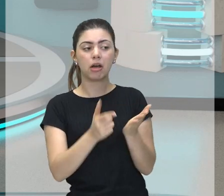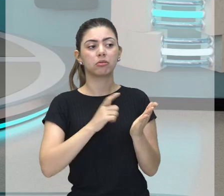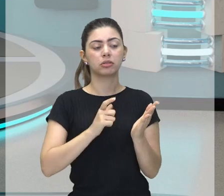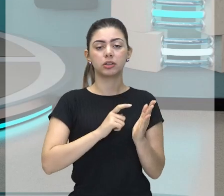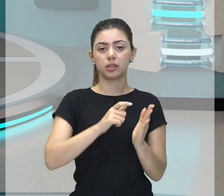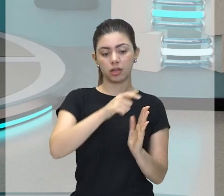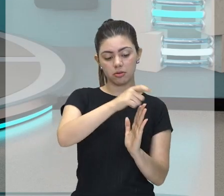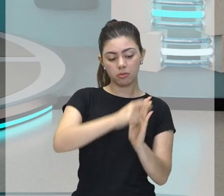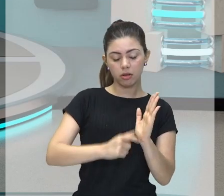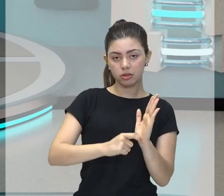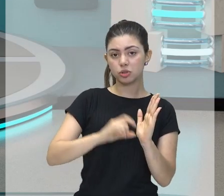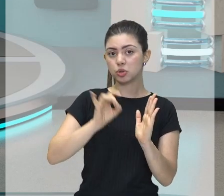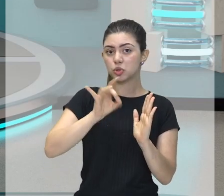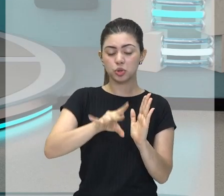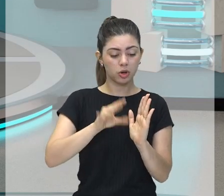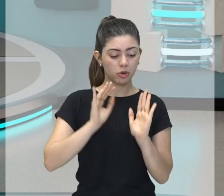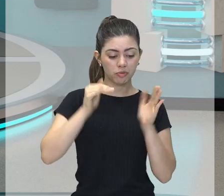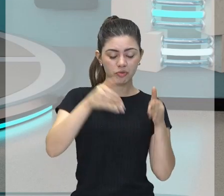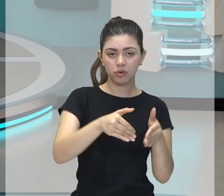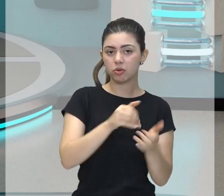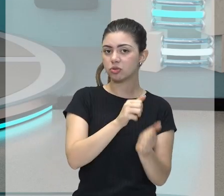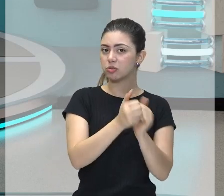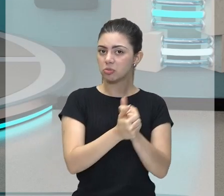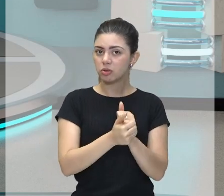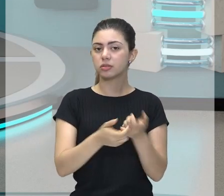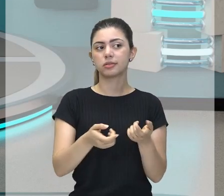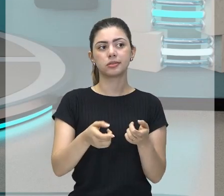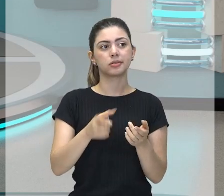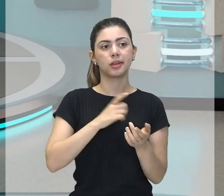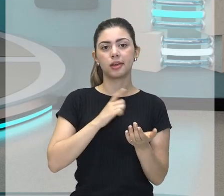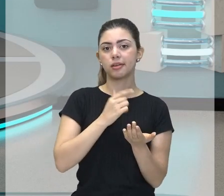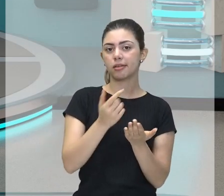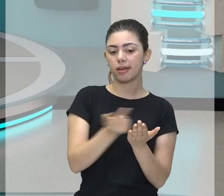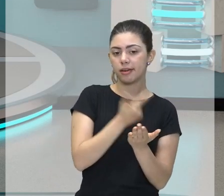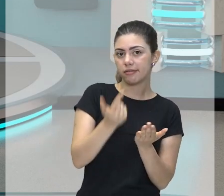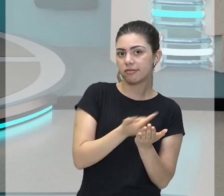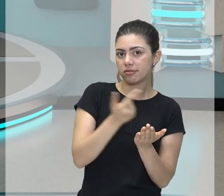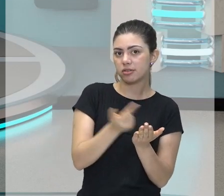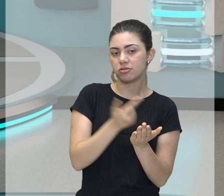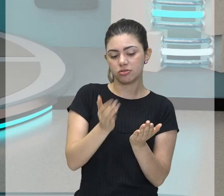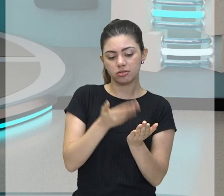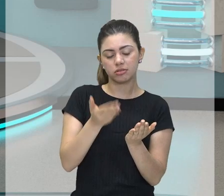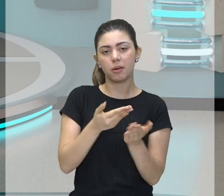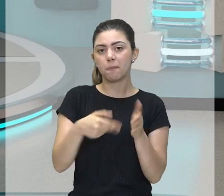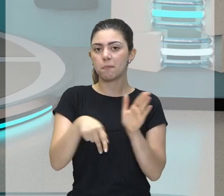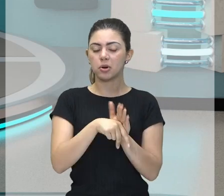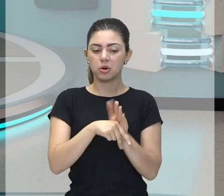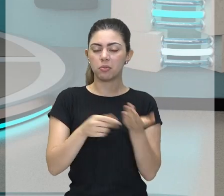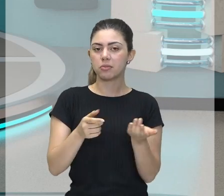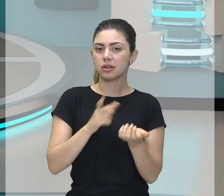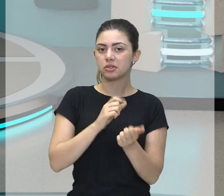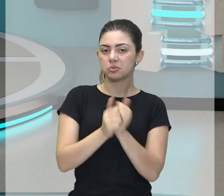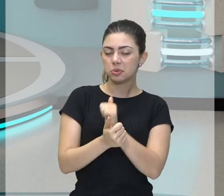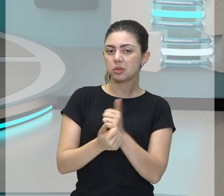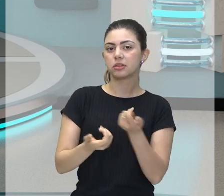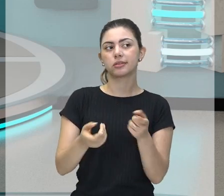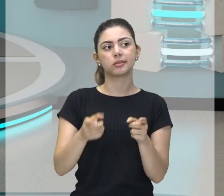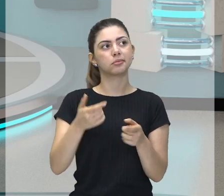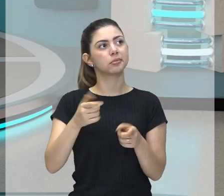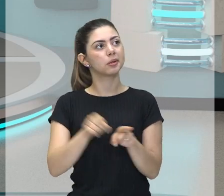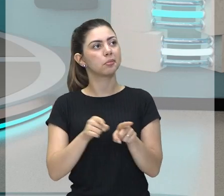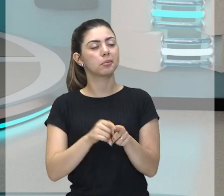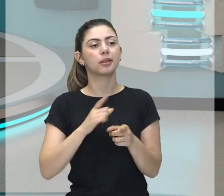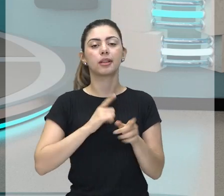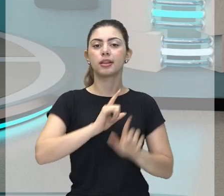né? Existem revistas que falam sobre isso, existe uma sessão inteira nos telejornais falando só sobre